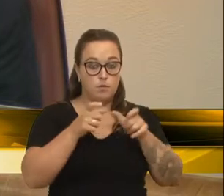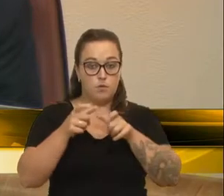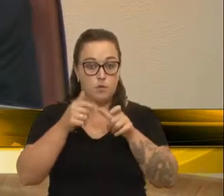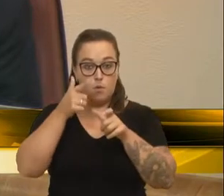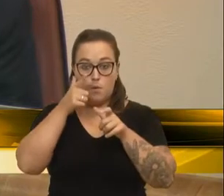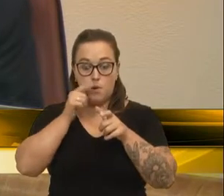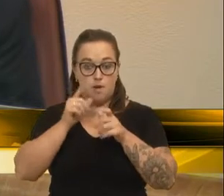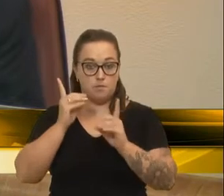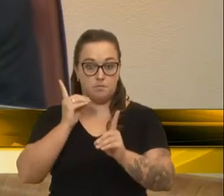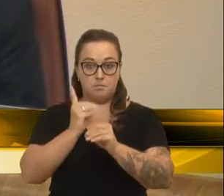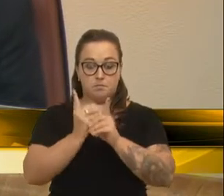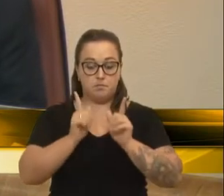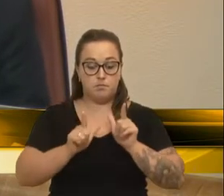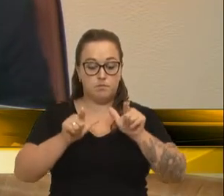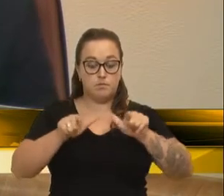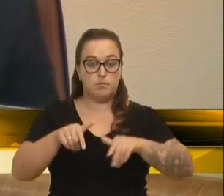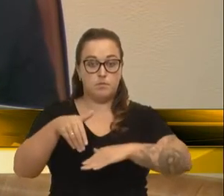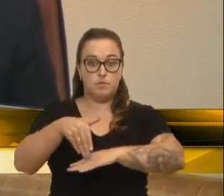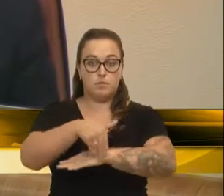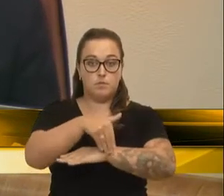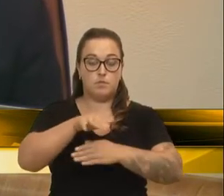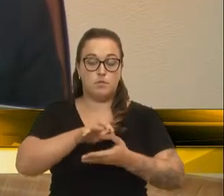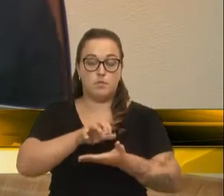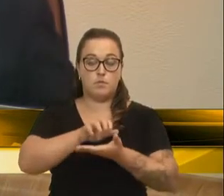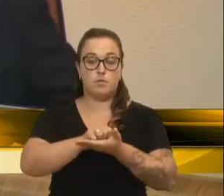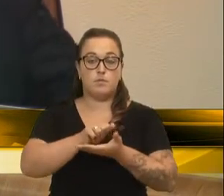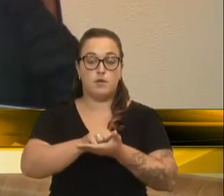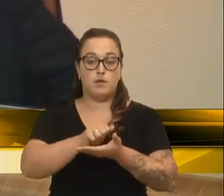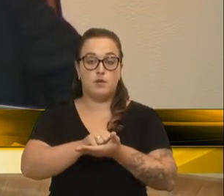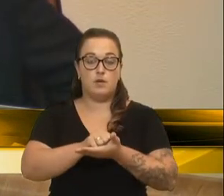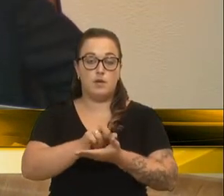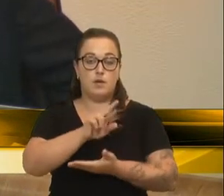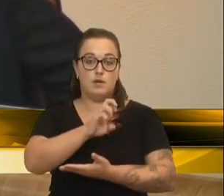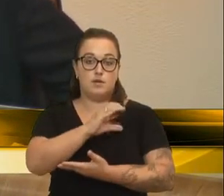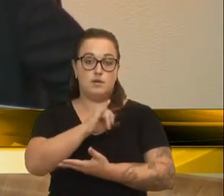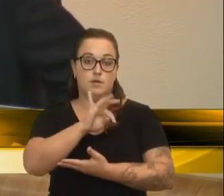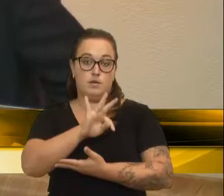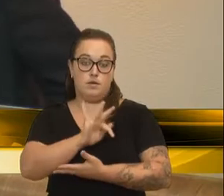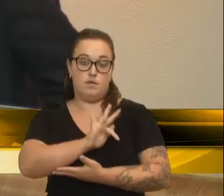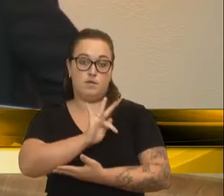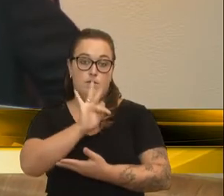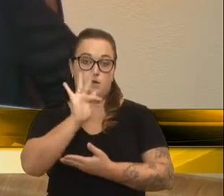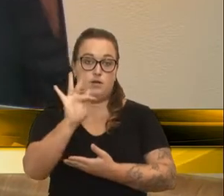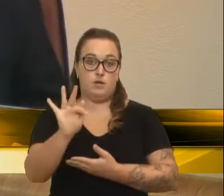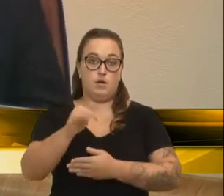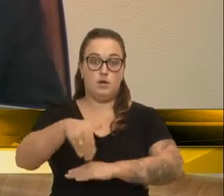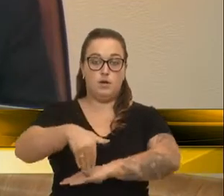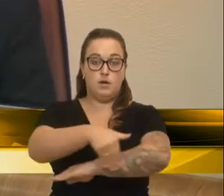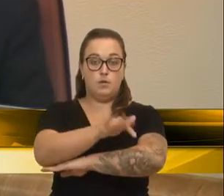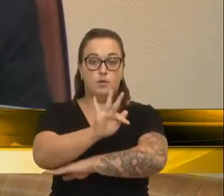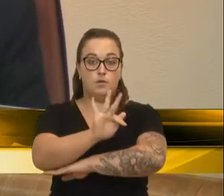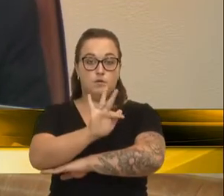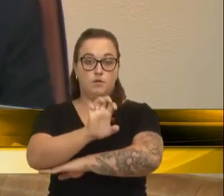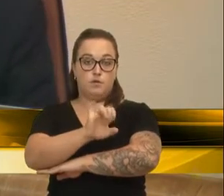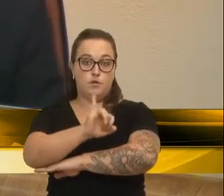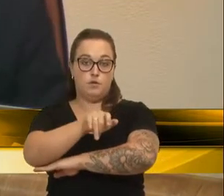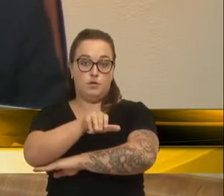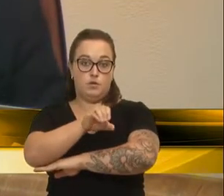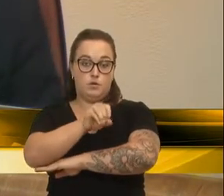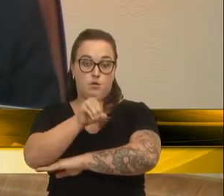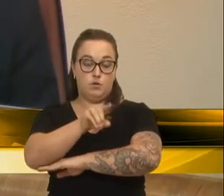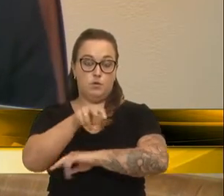localiza no endereço constante do cadastro da Secretaria da Receita Federal na Rua Feijó Júnior 438. Portanto,